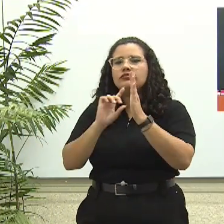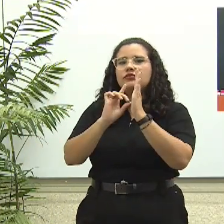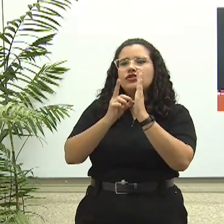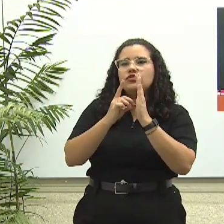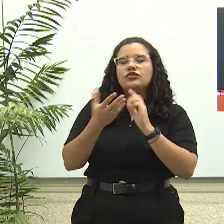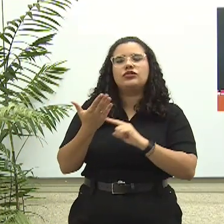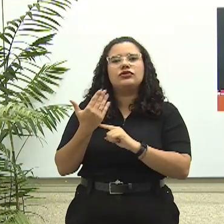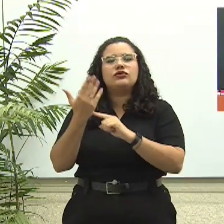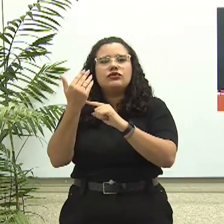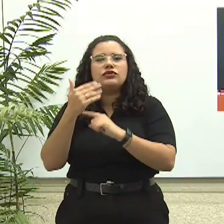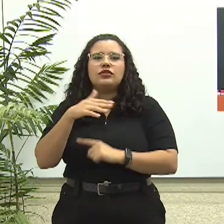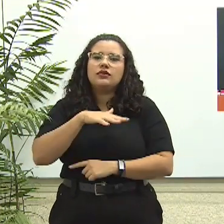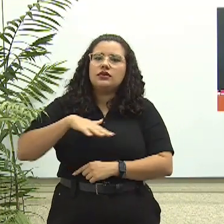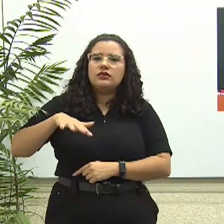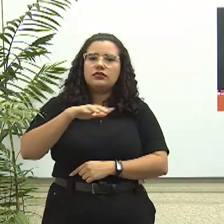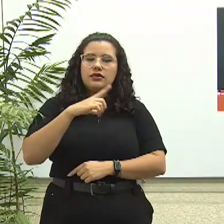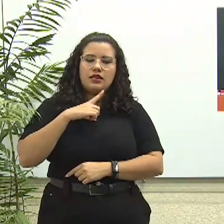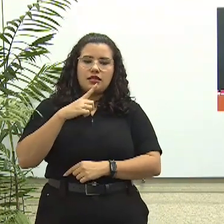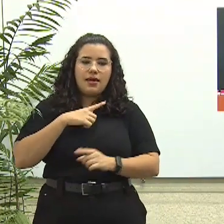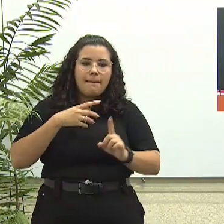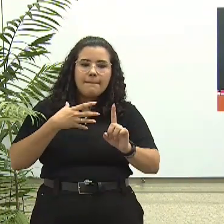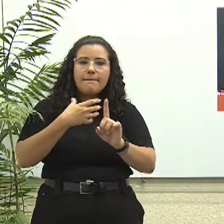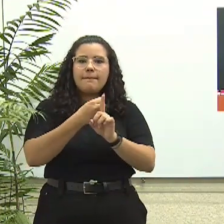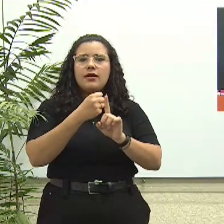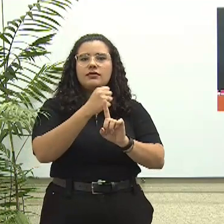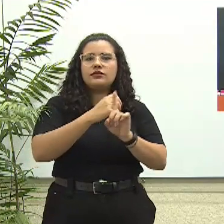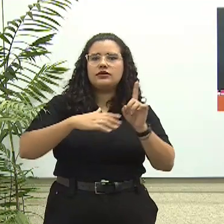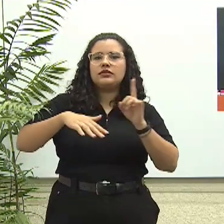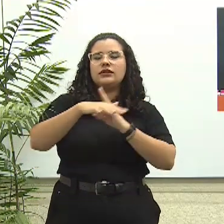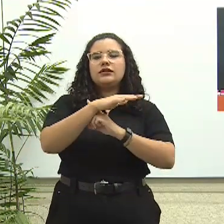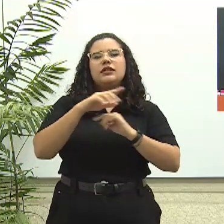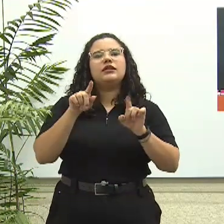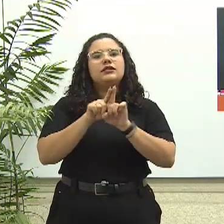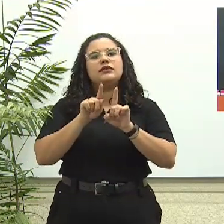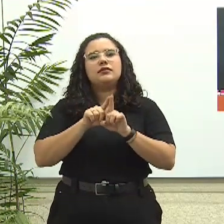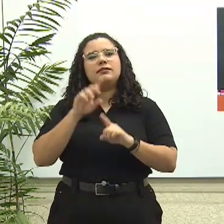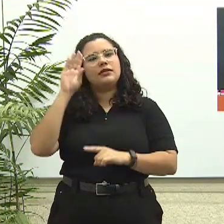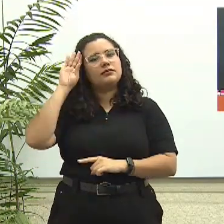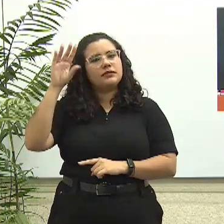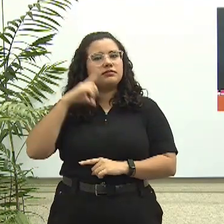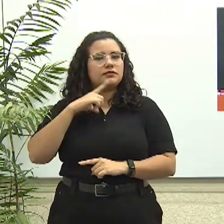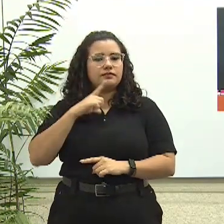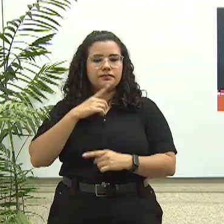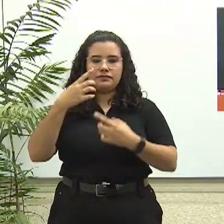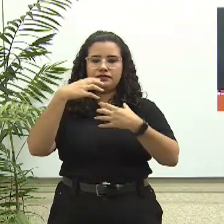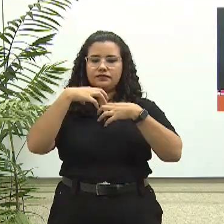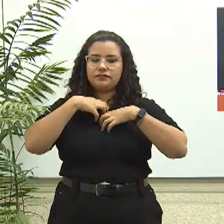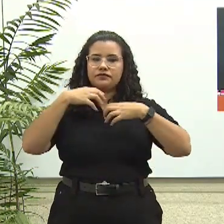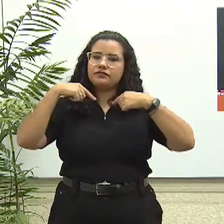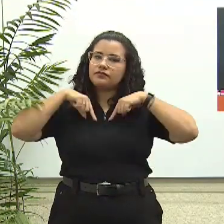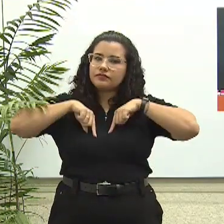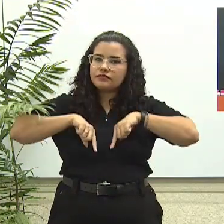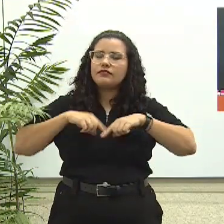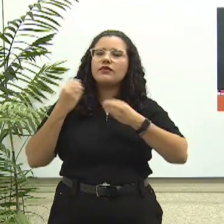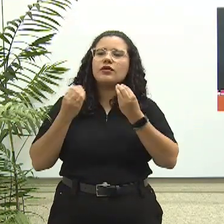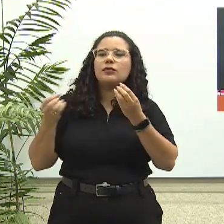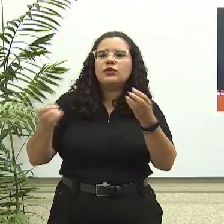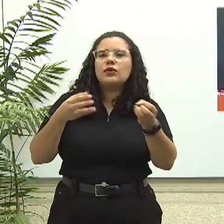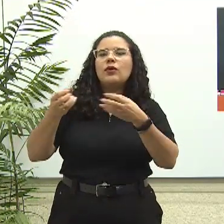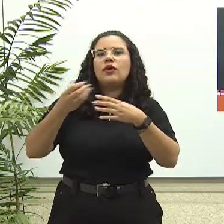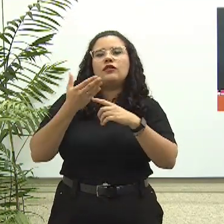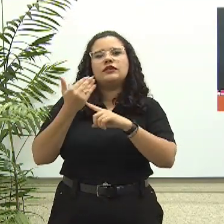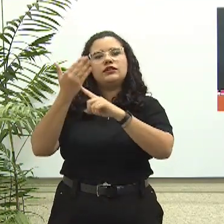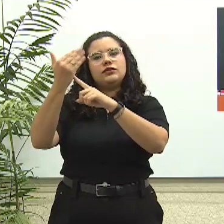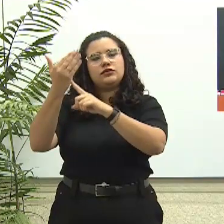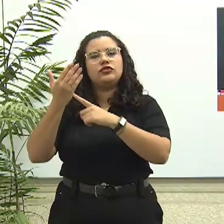eh eh impactam a sociedade que que questões emergem a partir das da da introdução de novas tecnologias